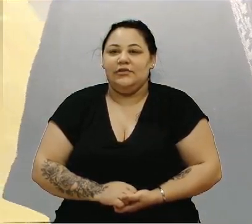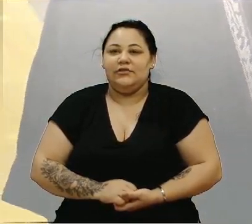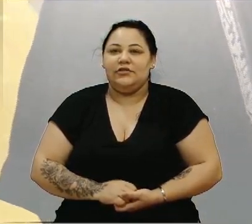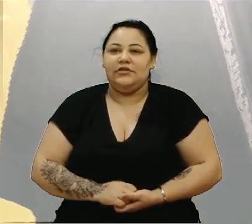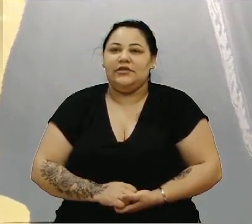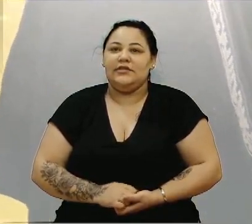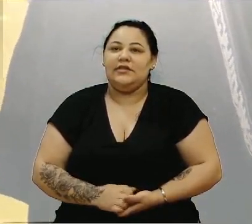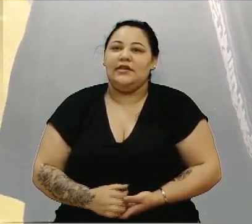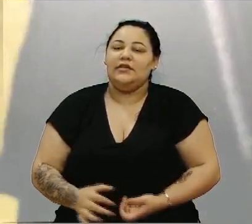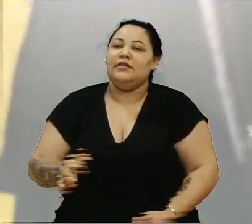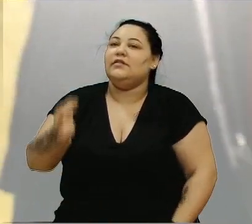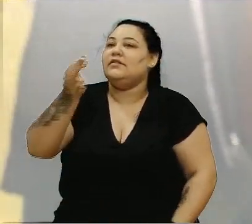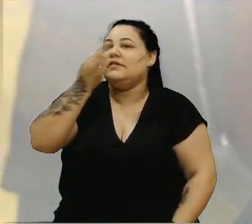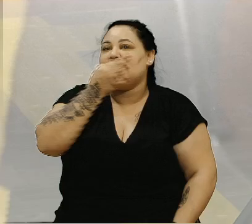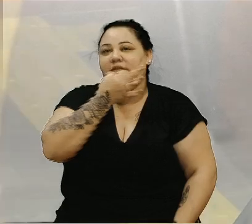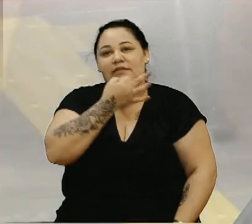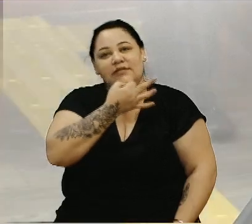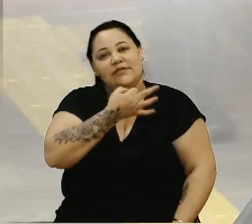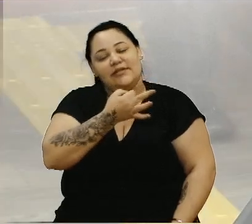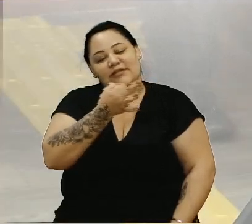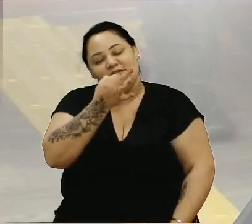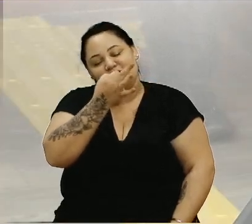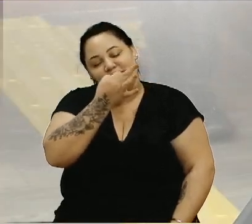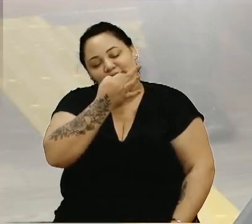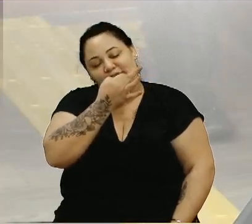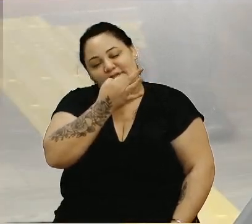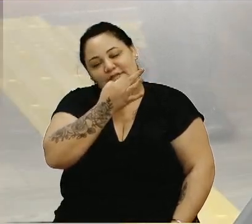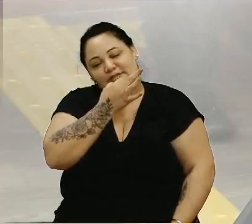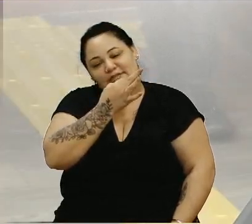Caxias do Sul.